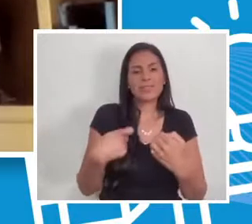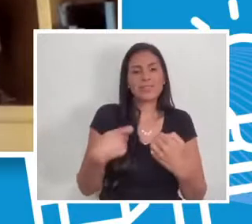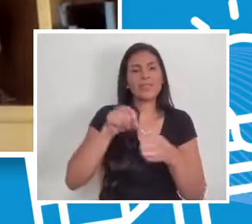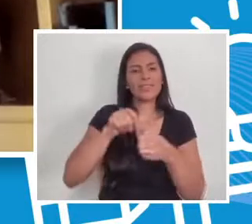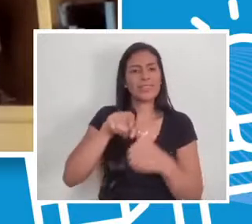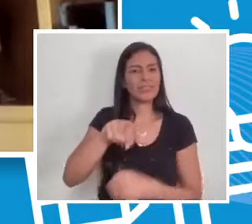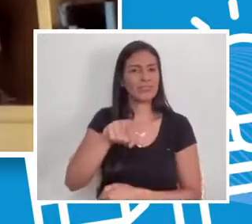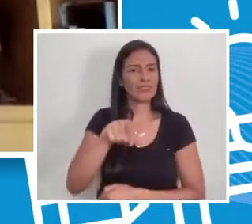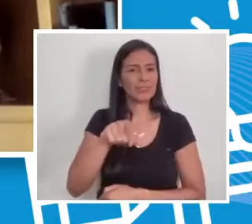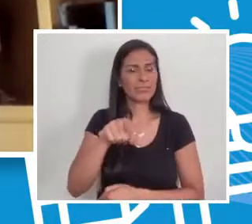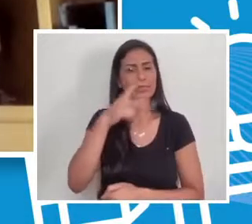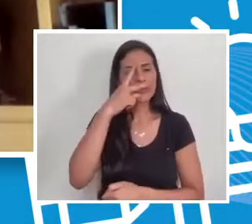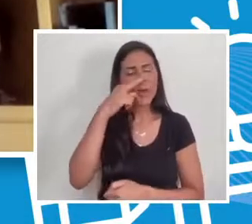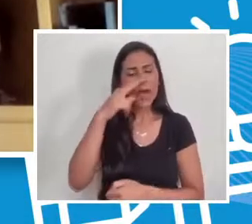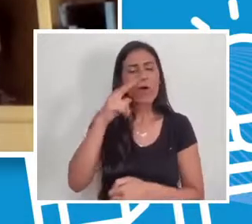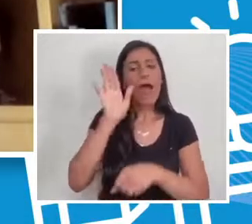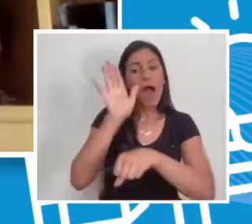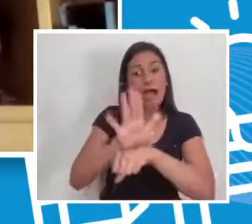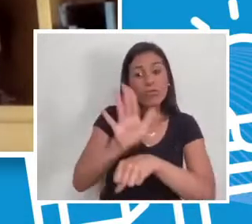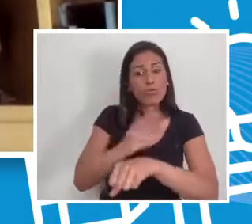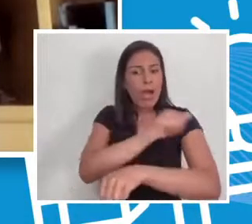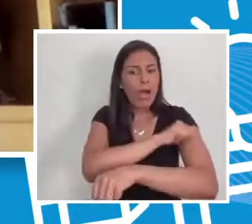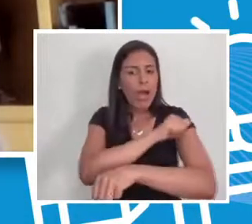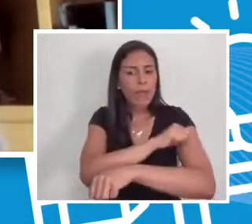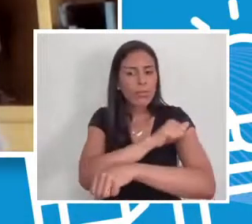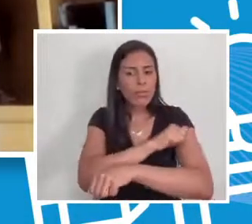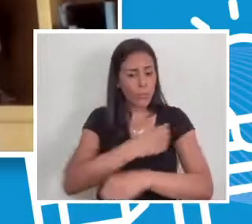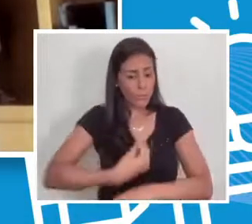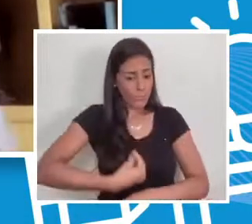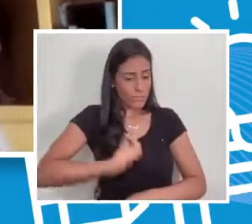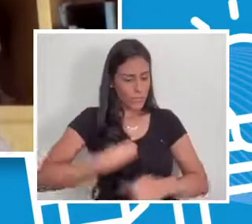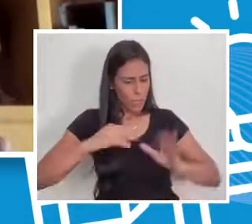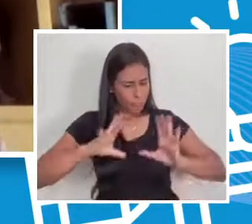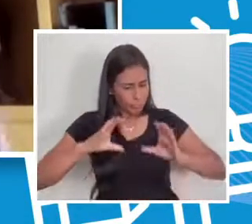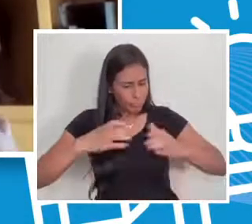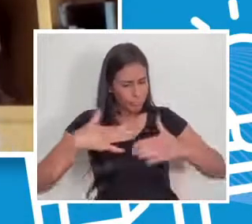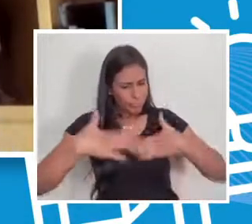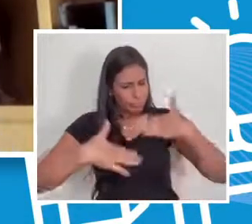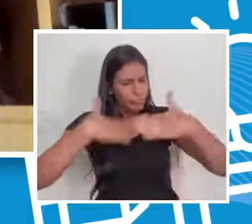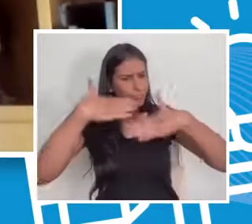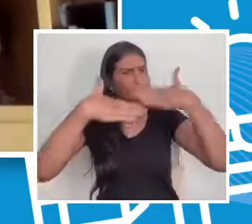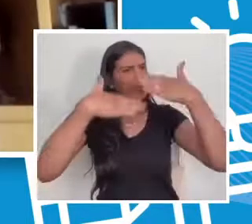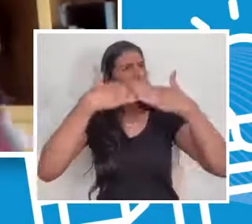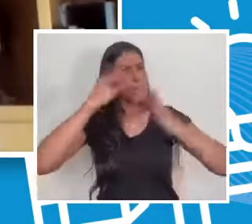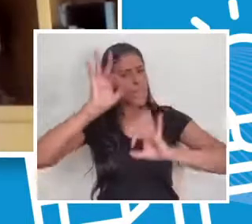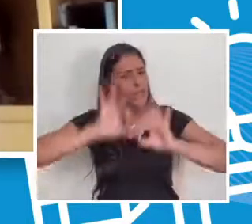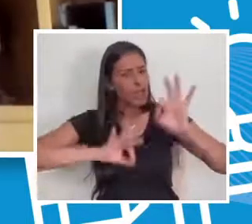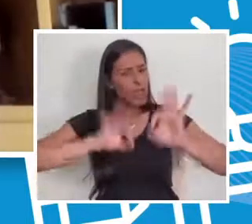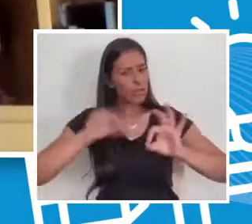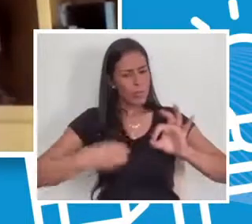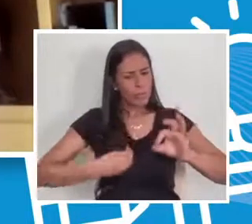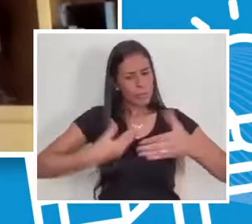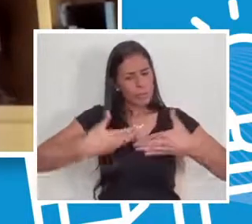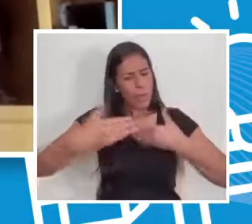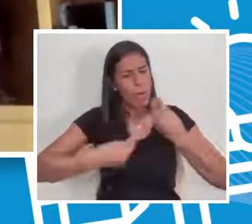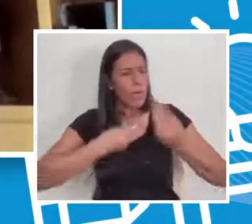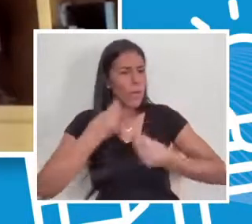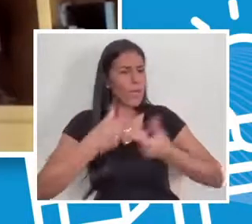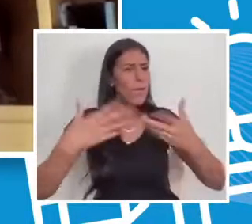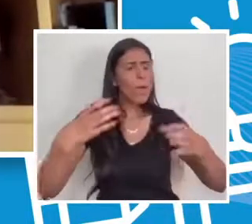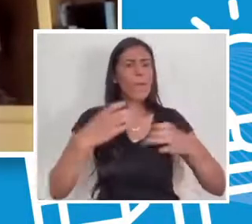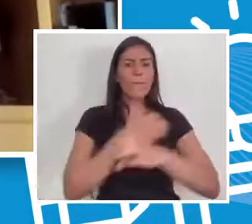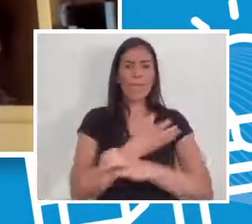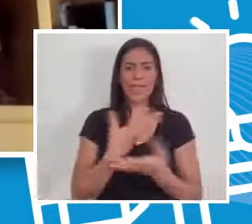desenvolver o projeto de vida. Então, no meio desse cenário, nós podemos dizer, Kátia, está tudo bem?